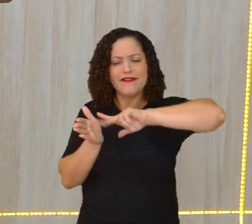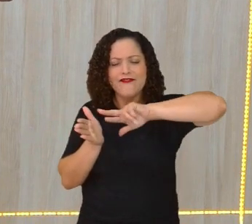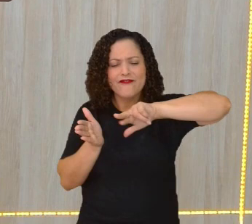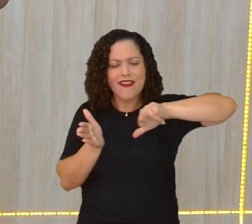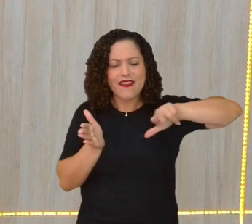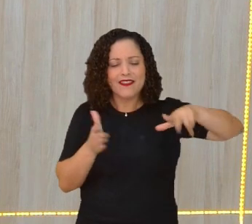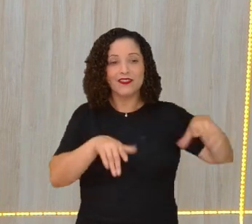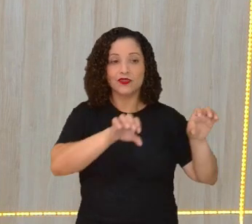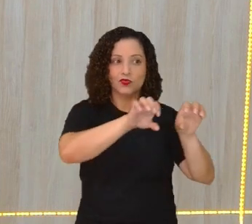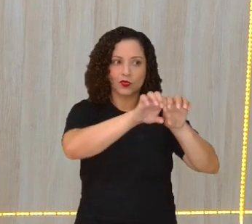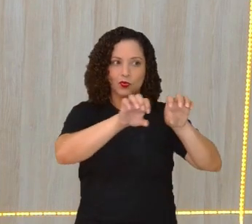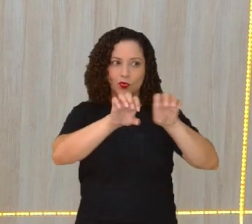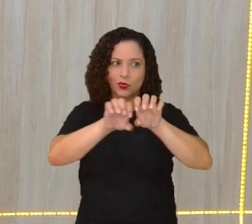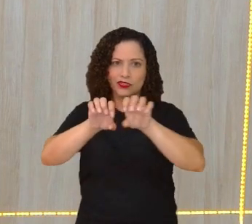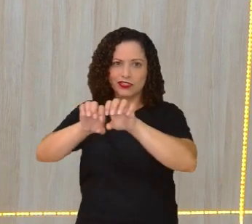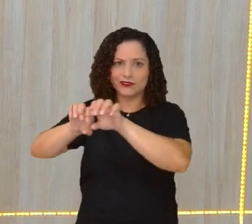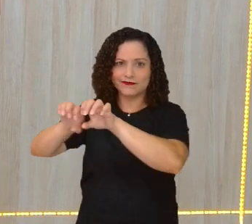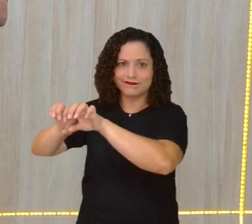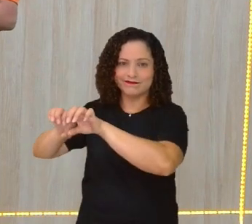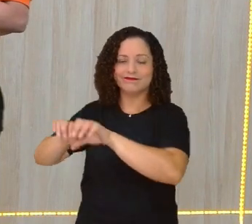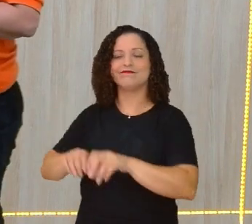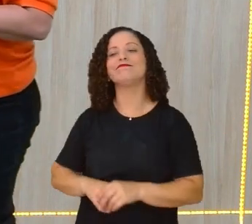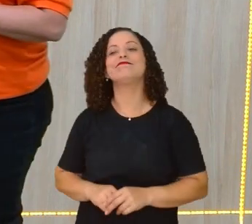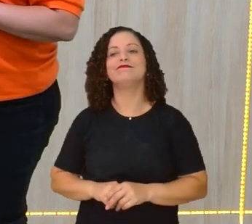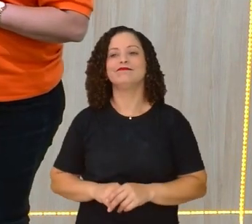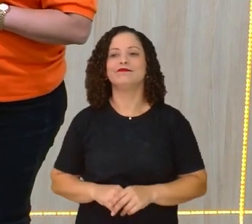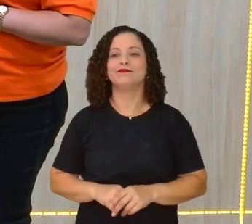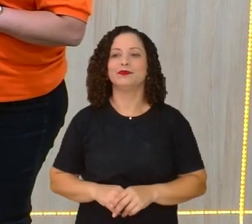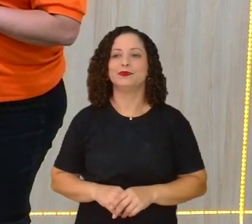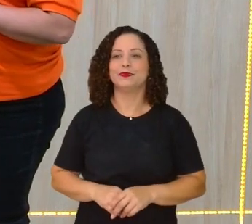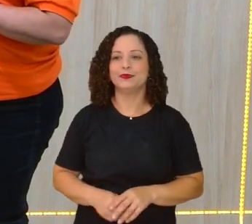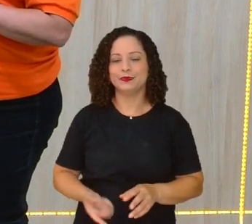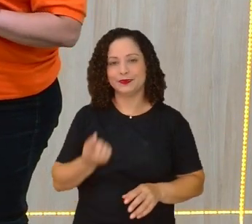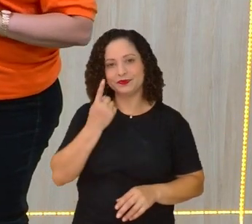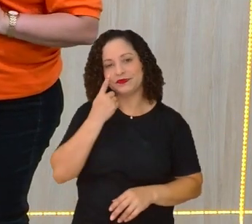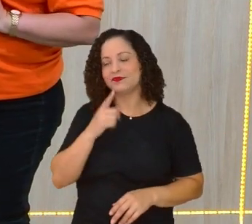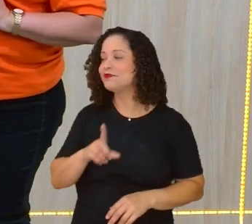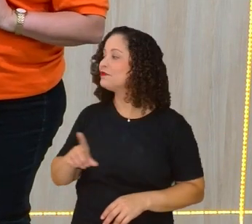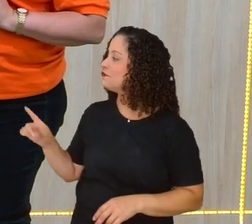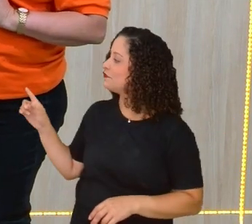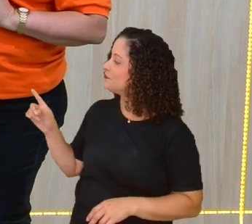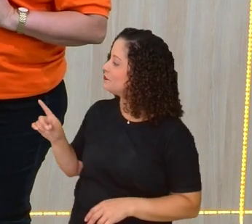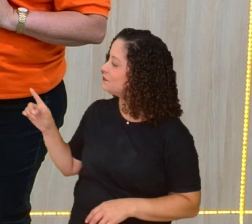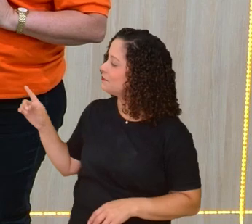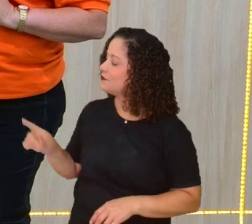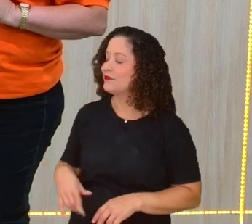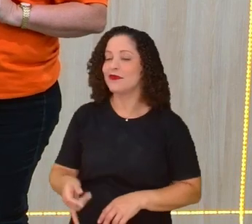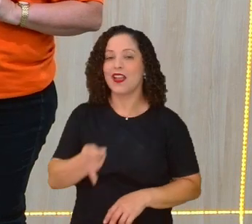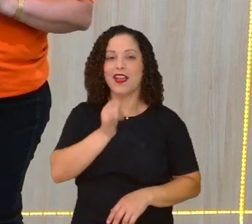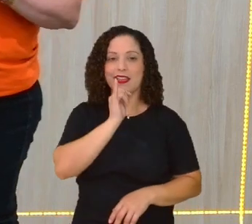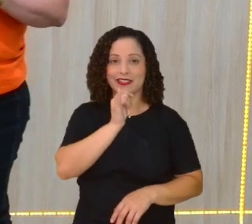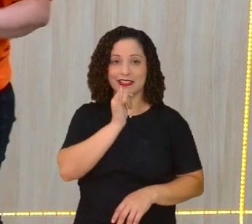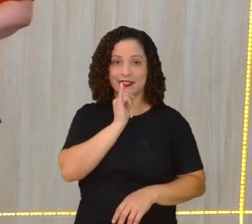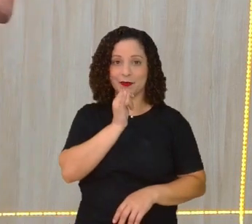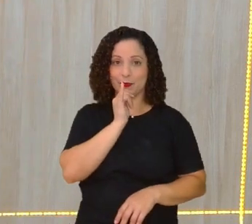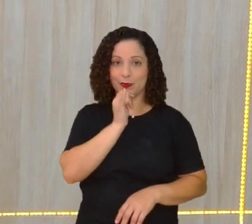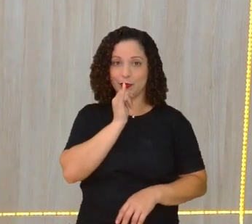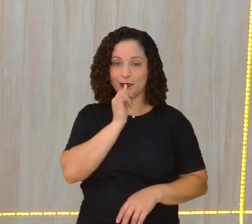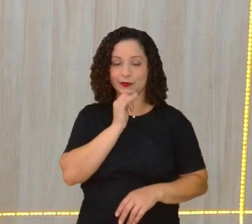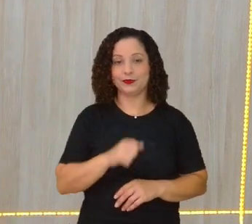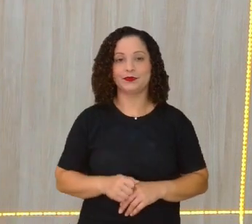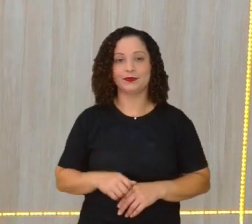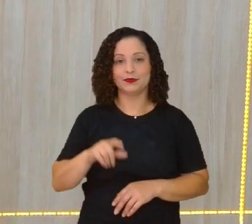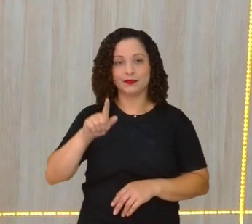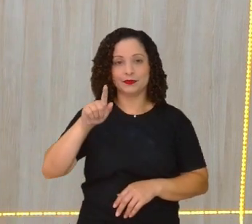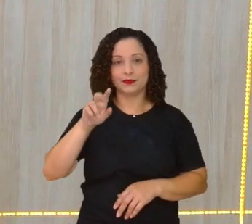estrutura da oração. Então, vamos seguindo aí, né? Temos outro exemplo. Né? Guilherme